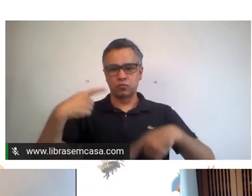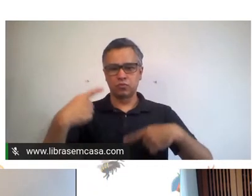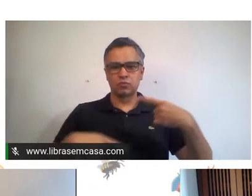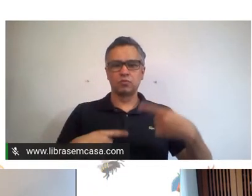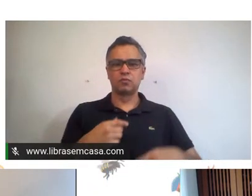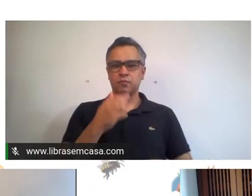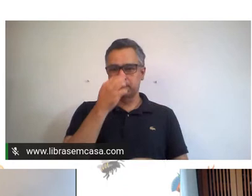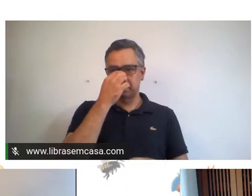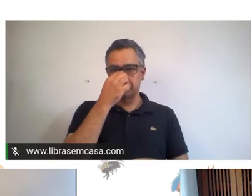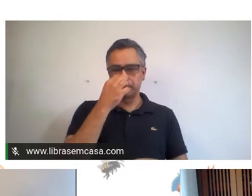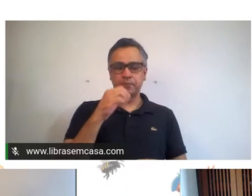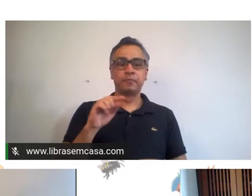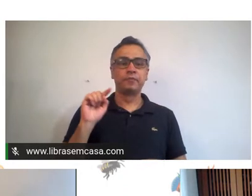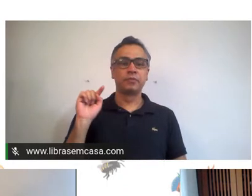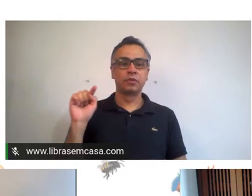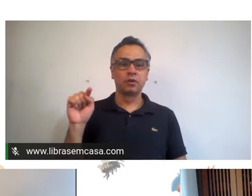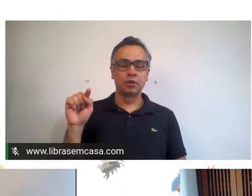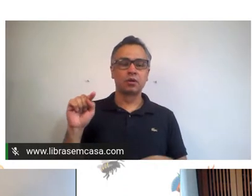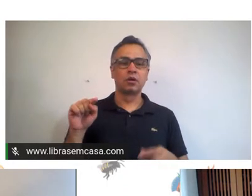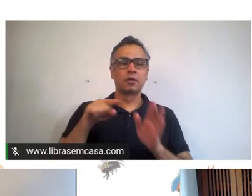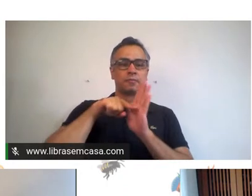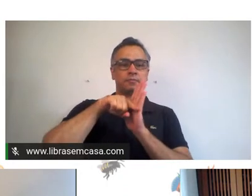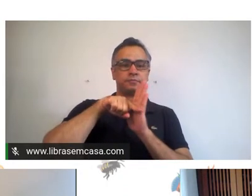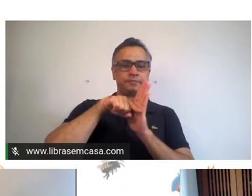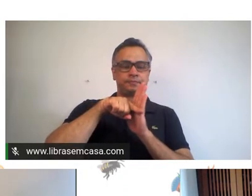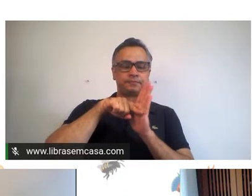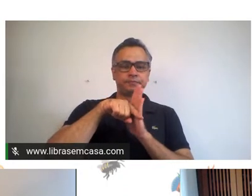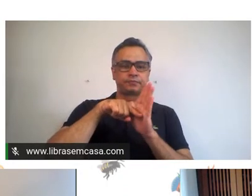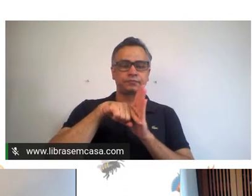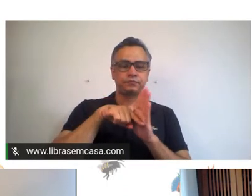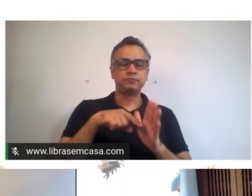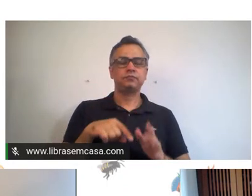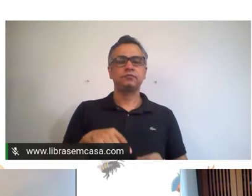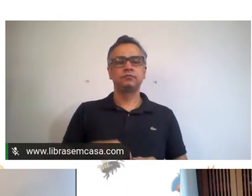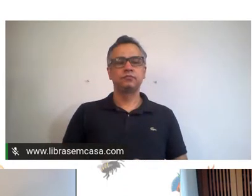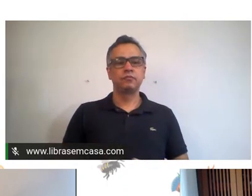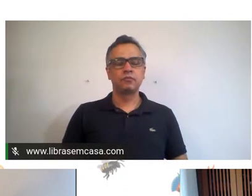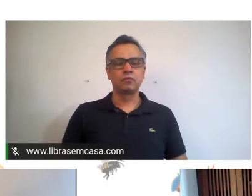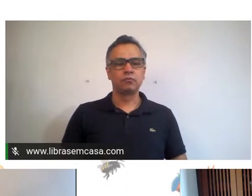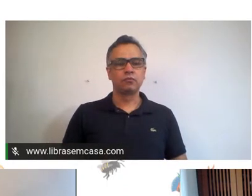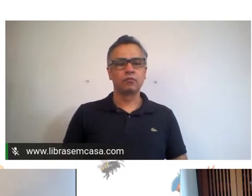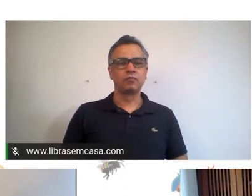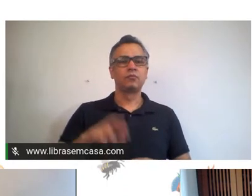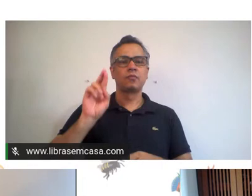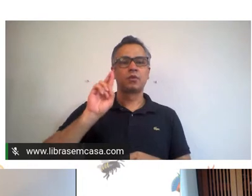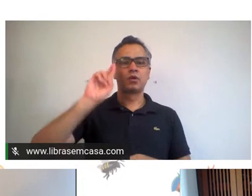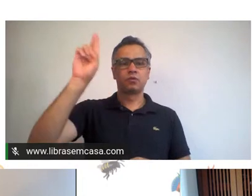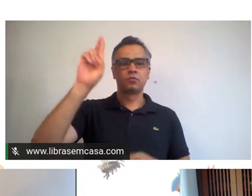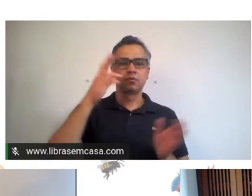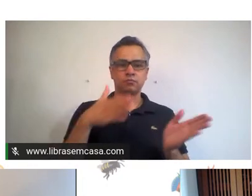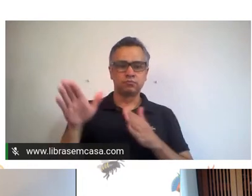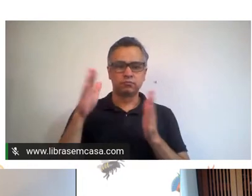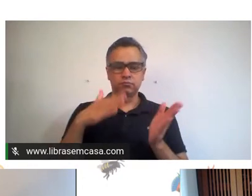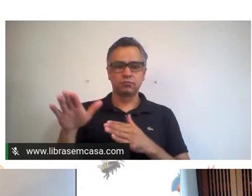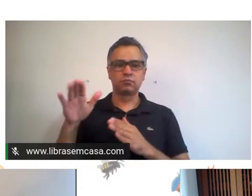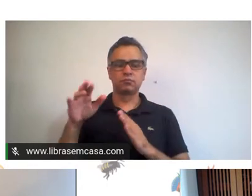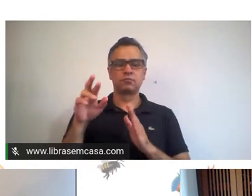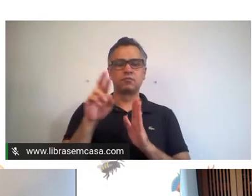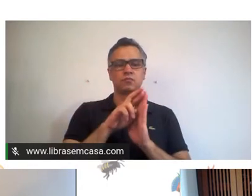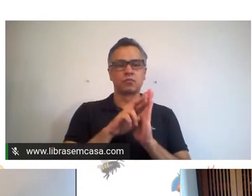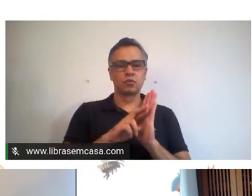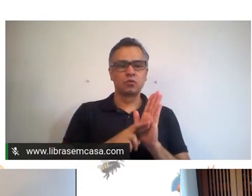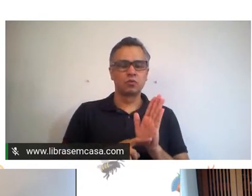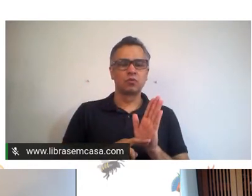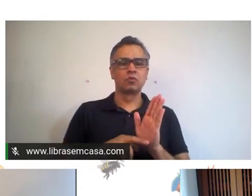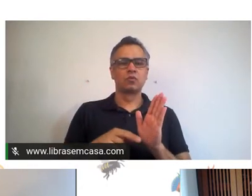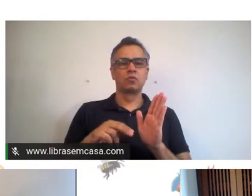Atua como pesquisadora do think tank Ipsos Food e é responsável pela produção e roteiros do podcast Prato